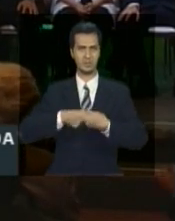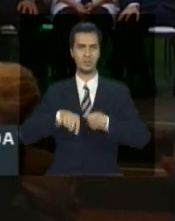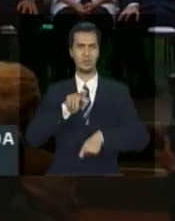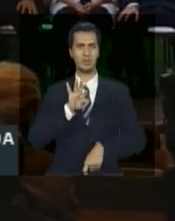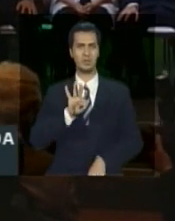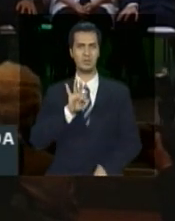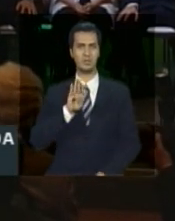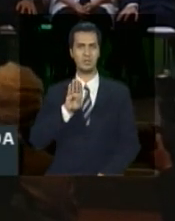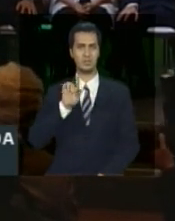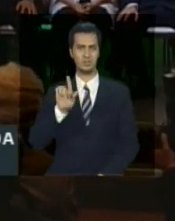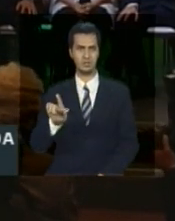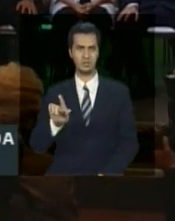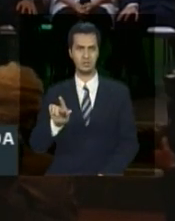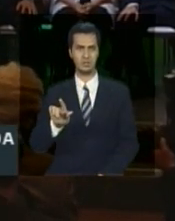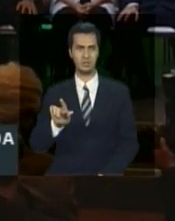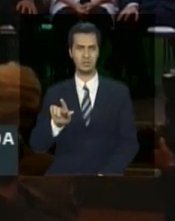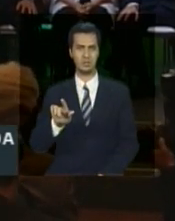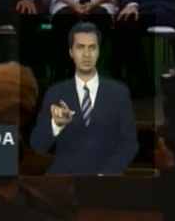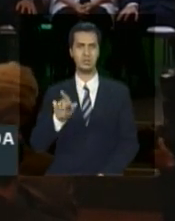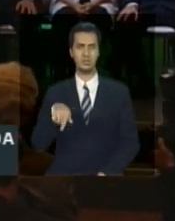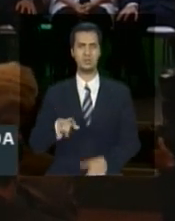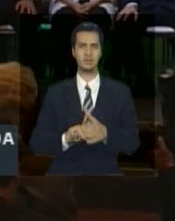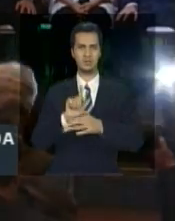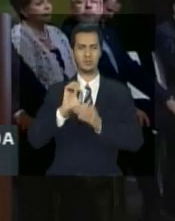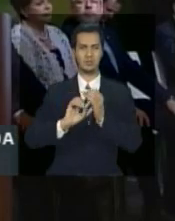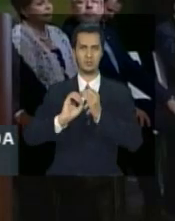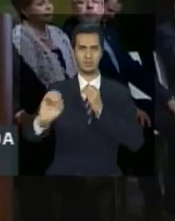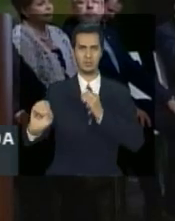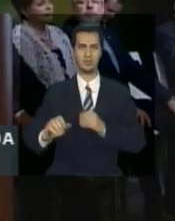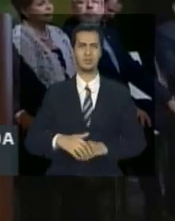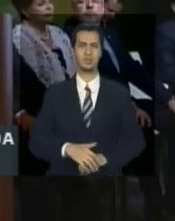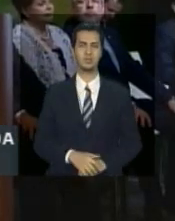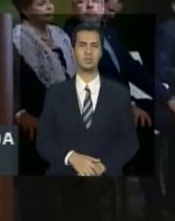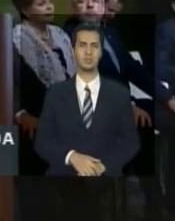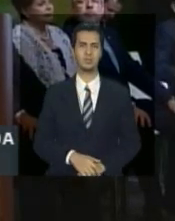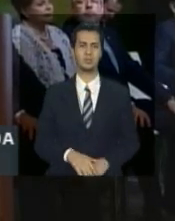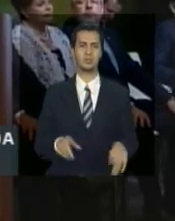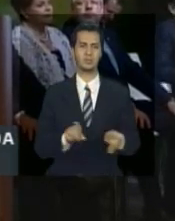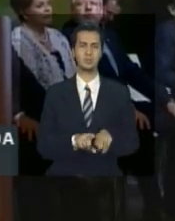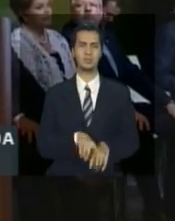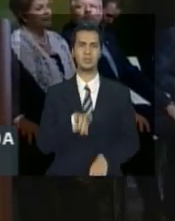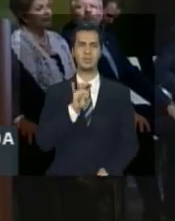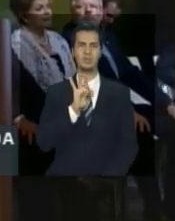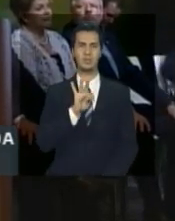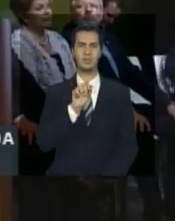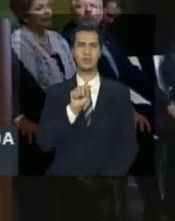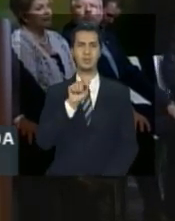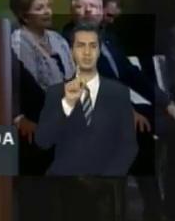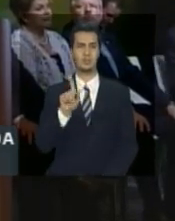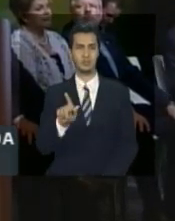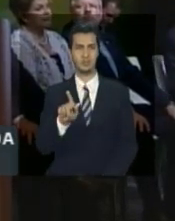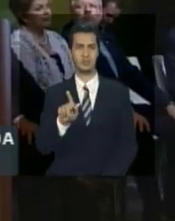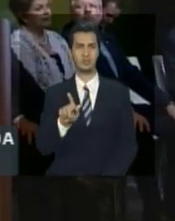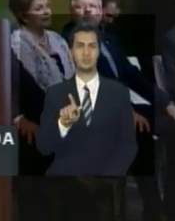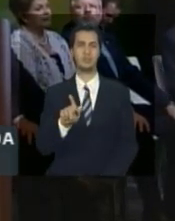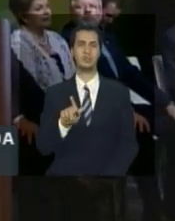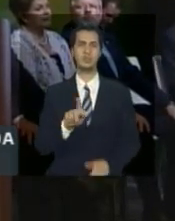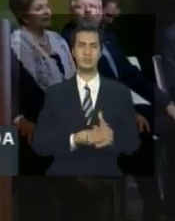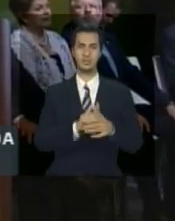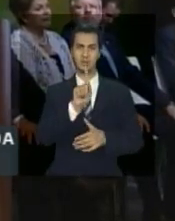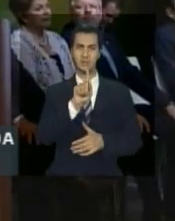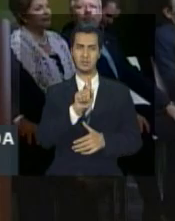TBG, Transportadora Brasileira Gasoduto Bolívia-Brasil, e da TAG, Transportadora Associada de